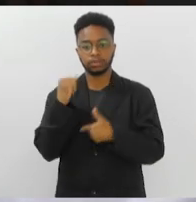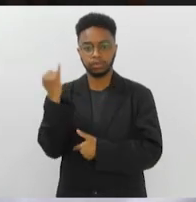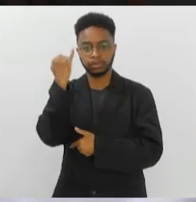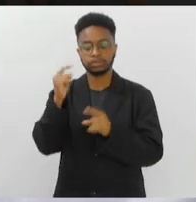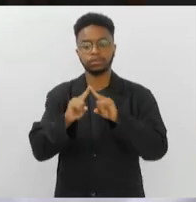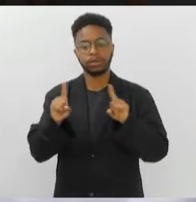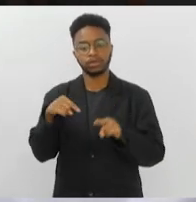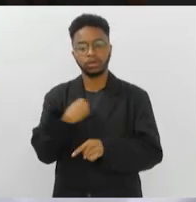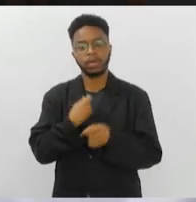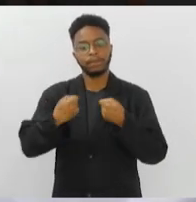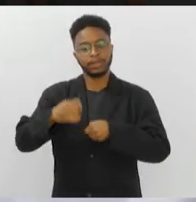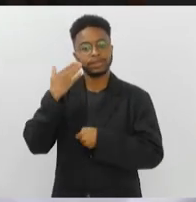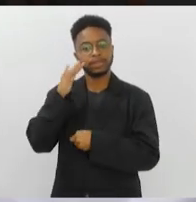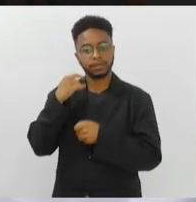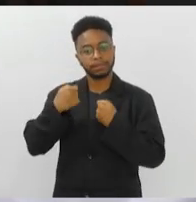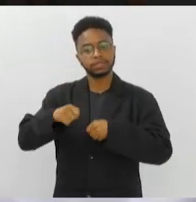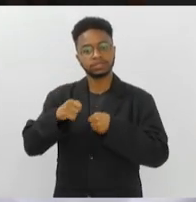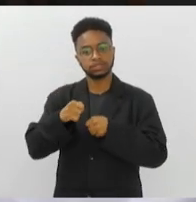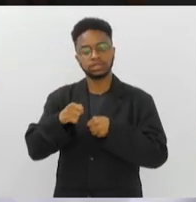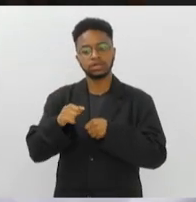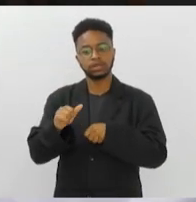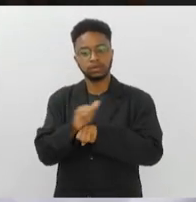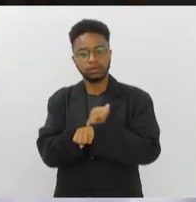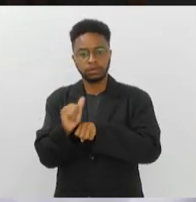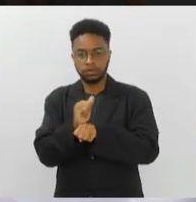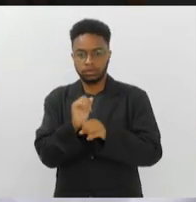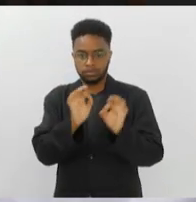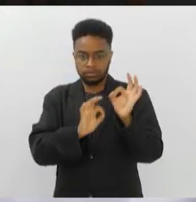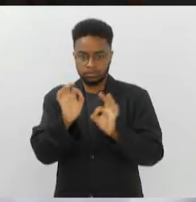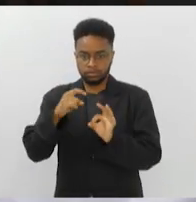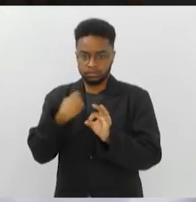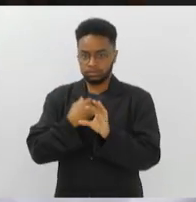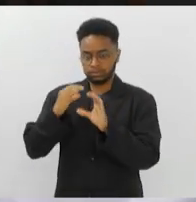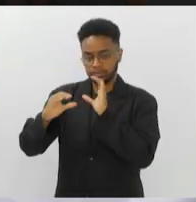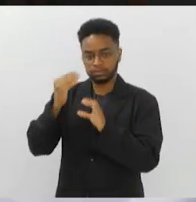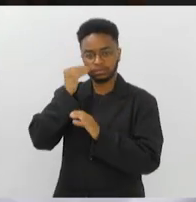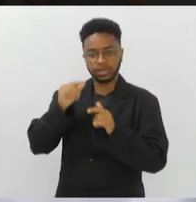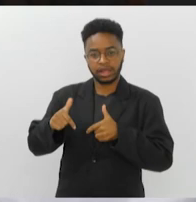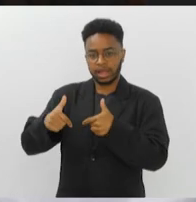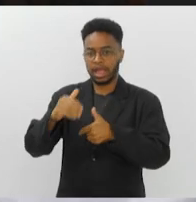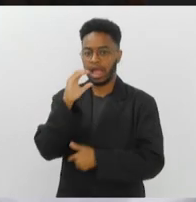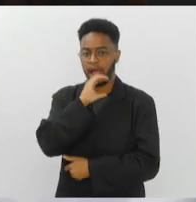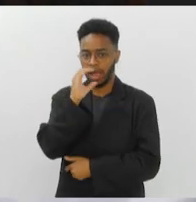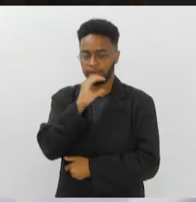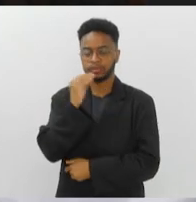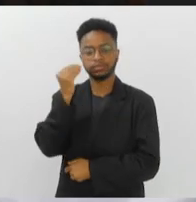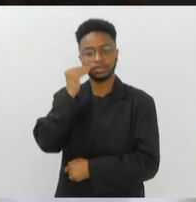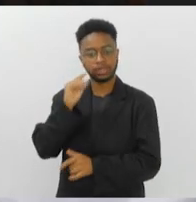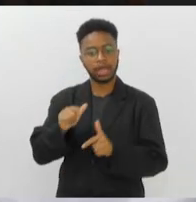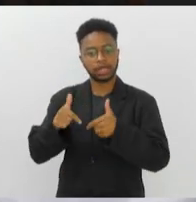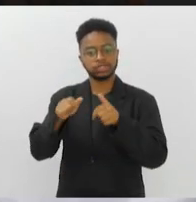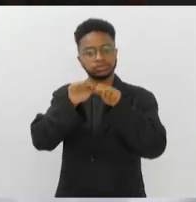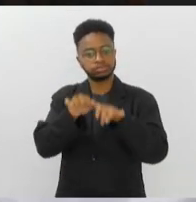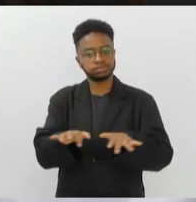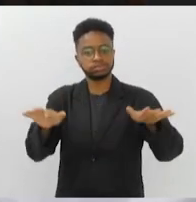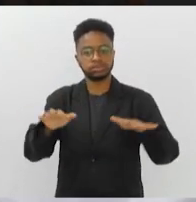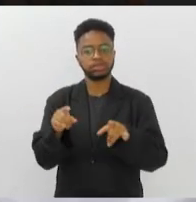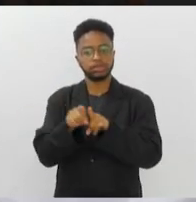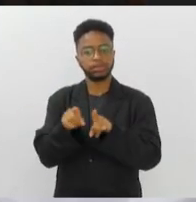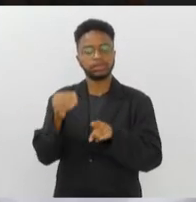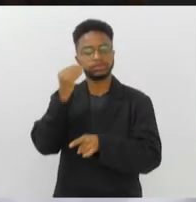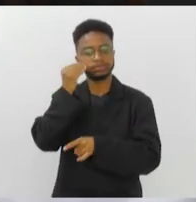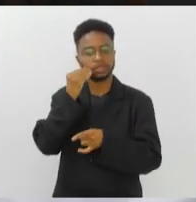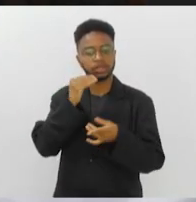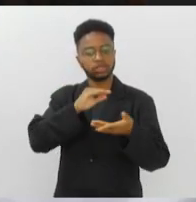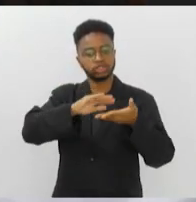que a gente tem que aprimorar as nossas formas de comunicação para atuar de forma rápida, para atuar em rede e conseguir desfazer, porque